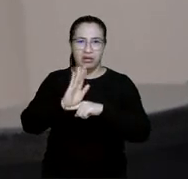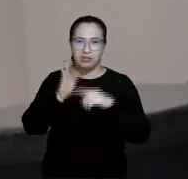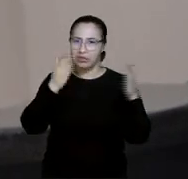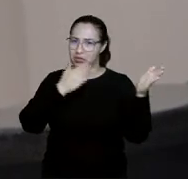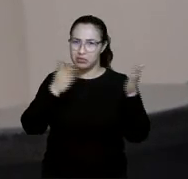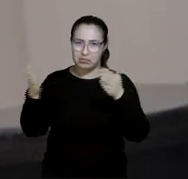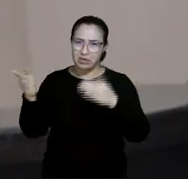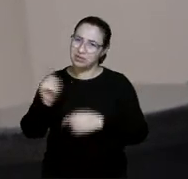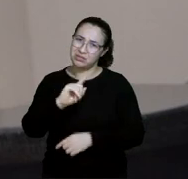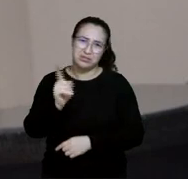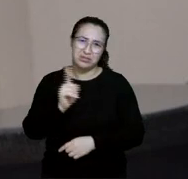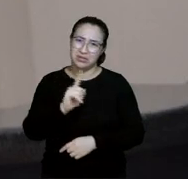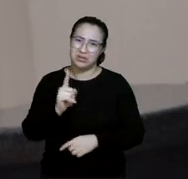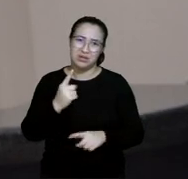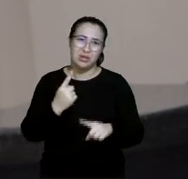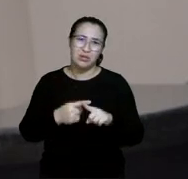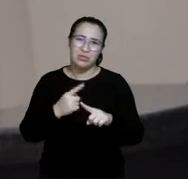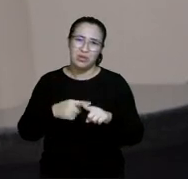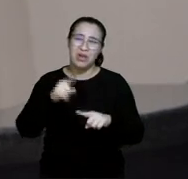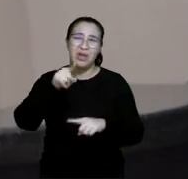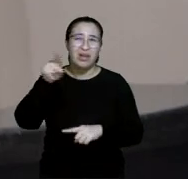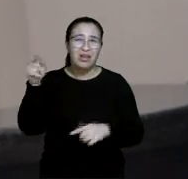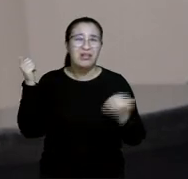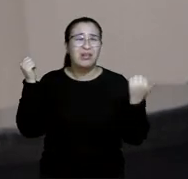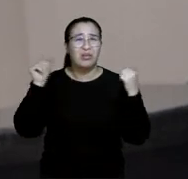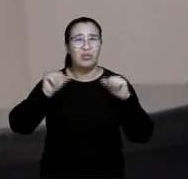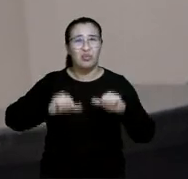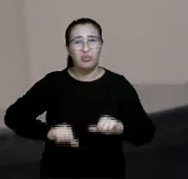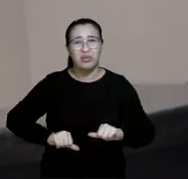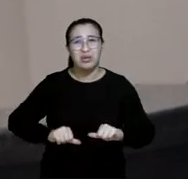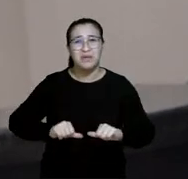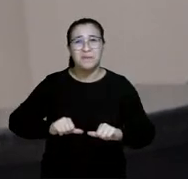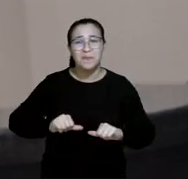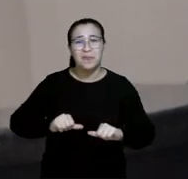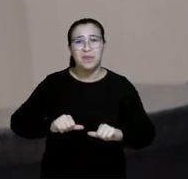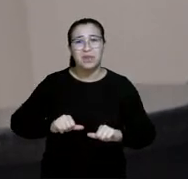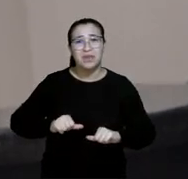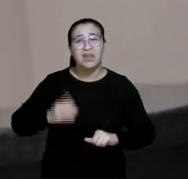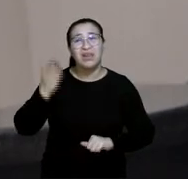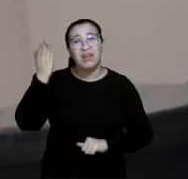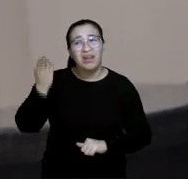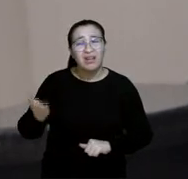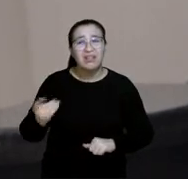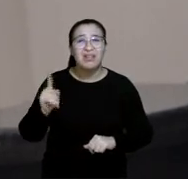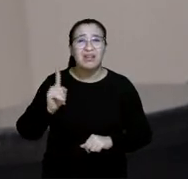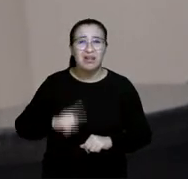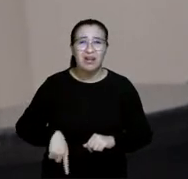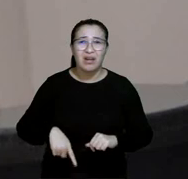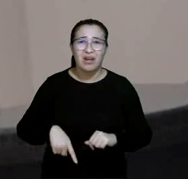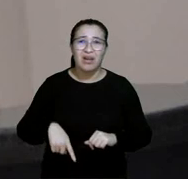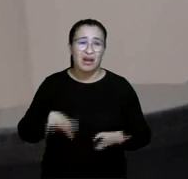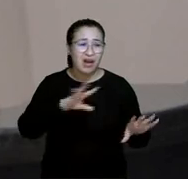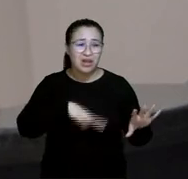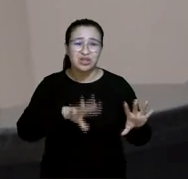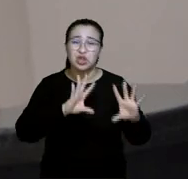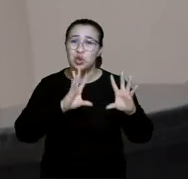não trago aqui para vossas excelências assistirem, porque ele, de fato, reúne tudo o que repulsamos.